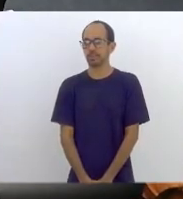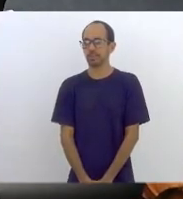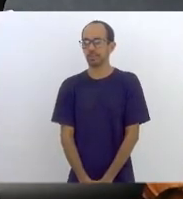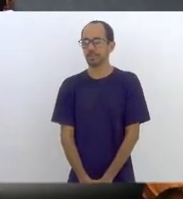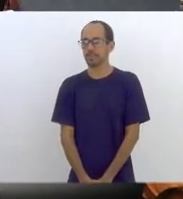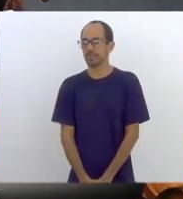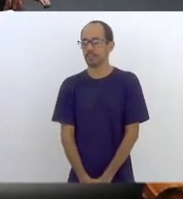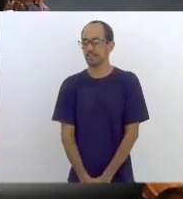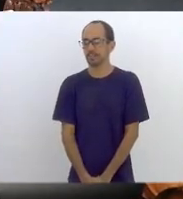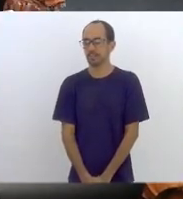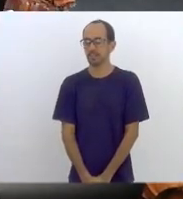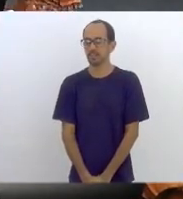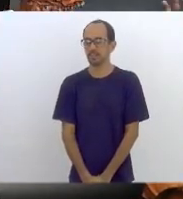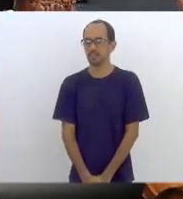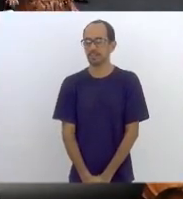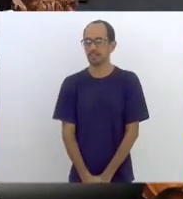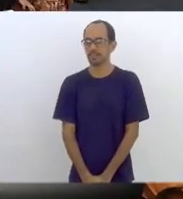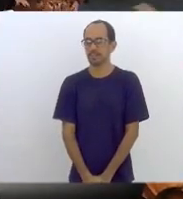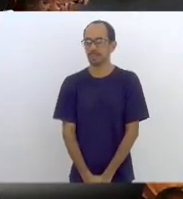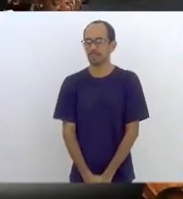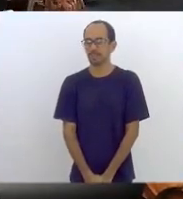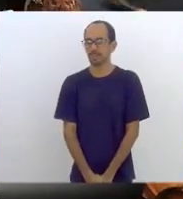foto linda